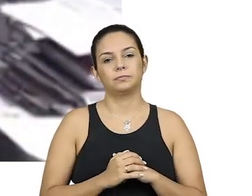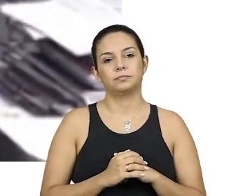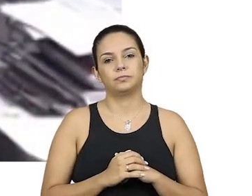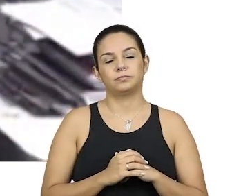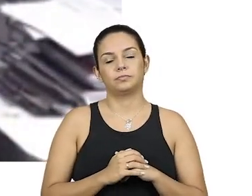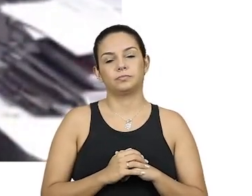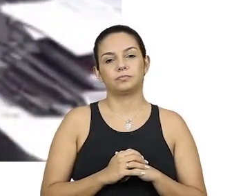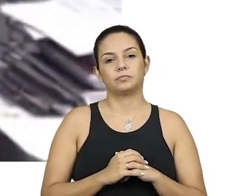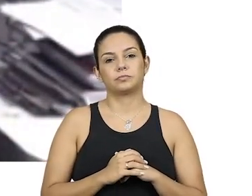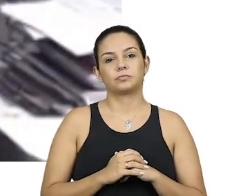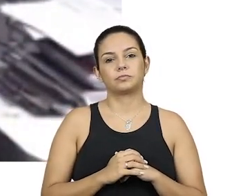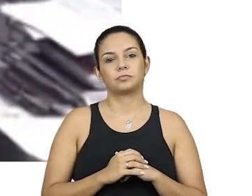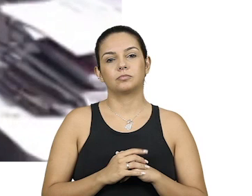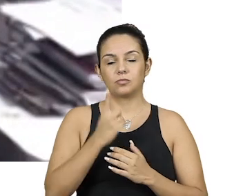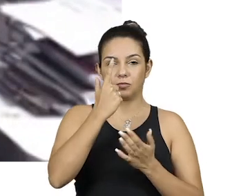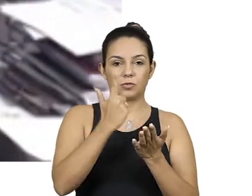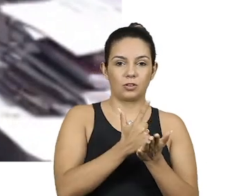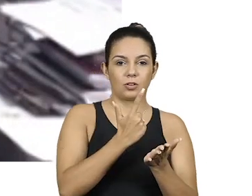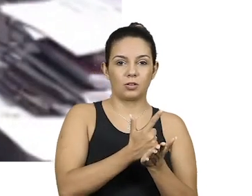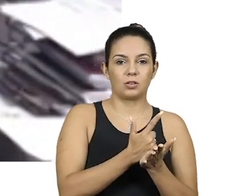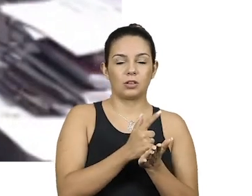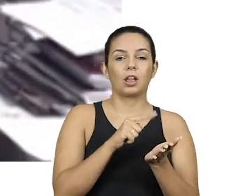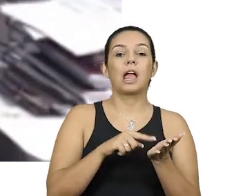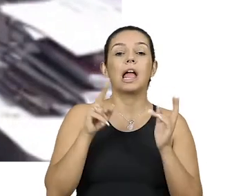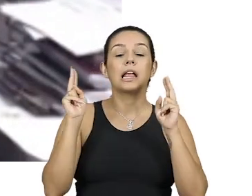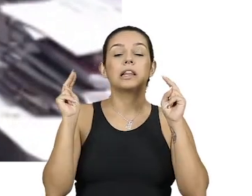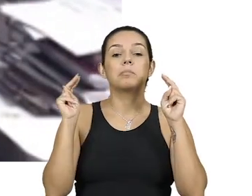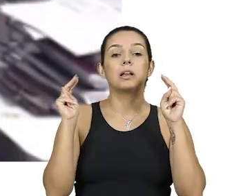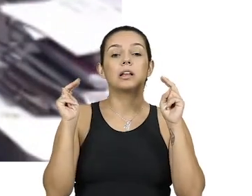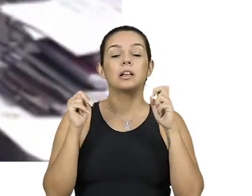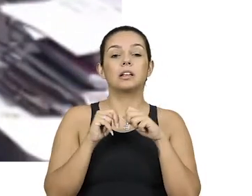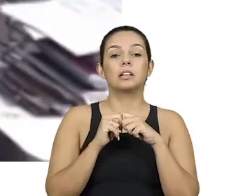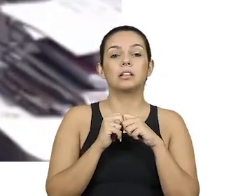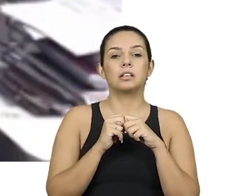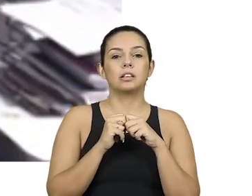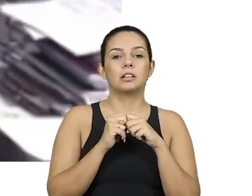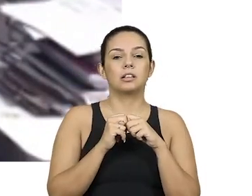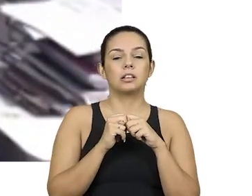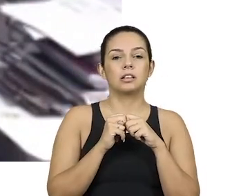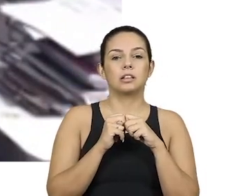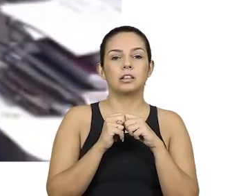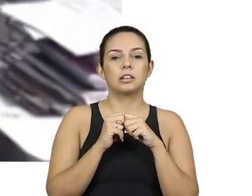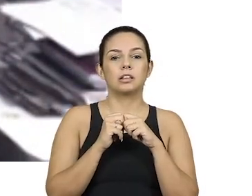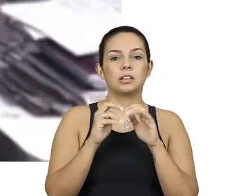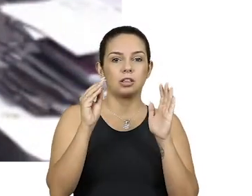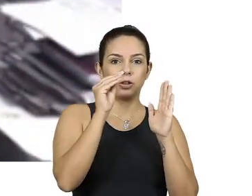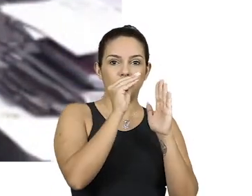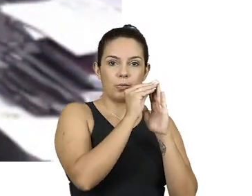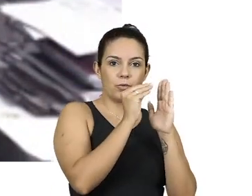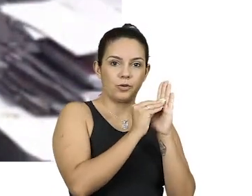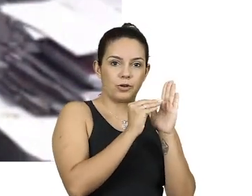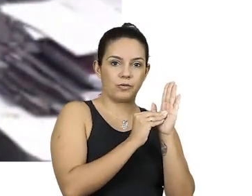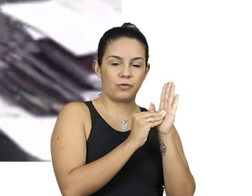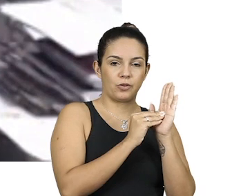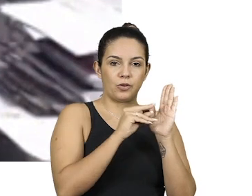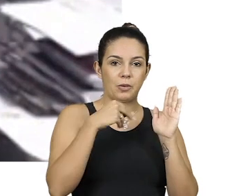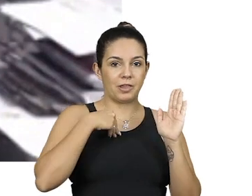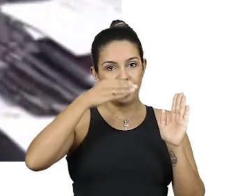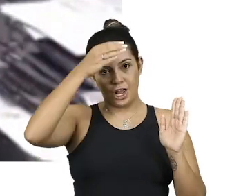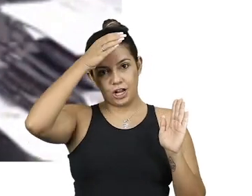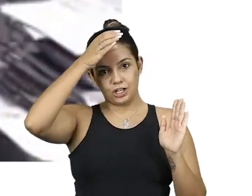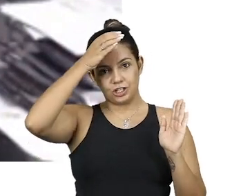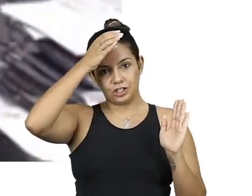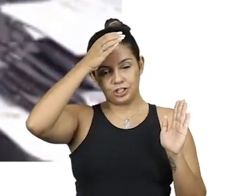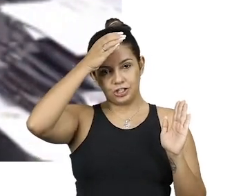edição. É um livro sobre a biografia da minha tia-avó, Gabriela